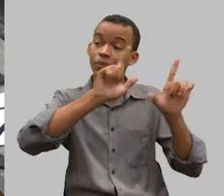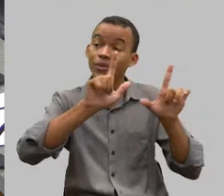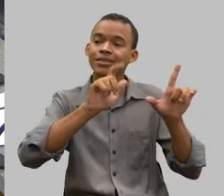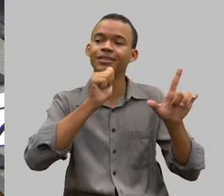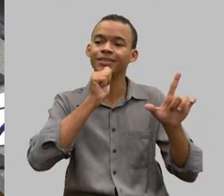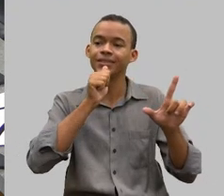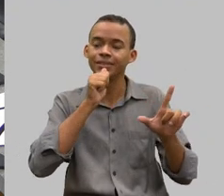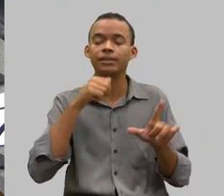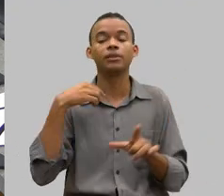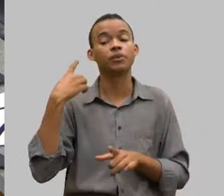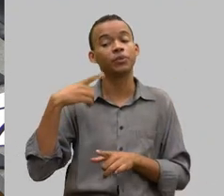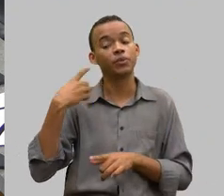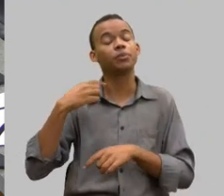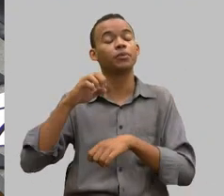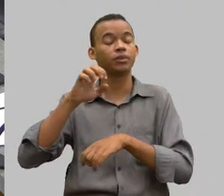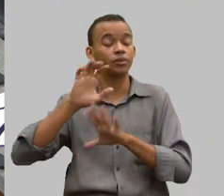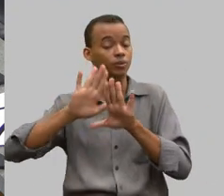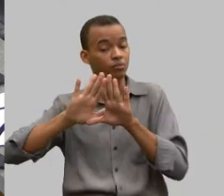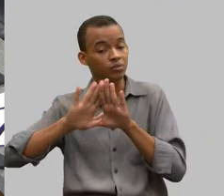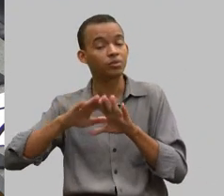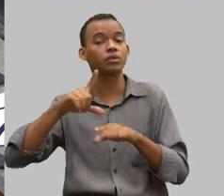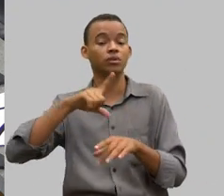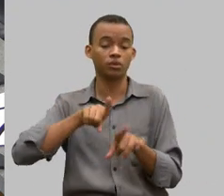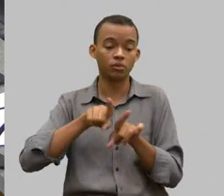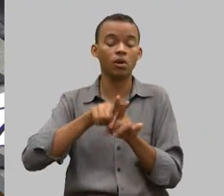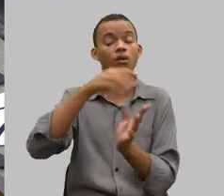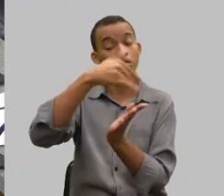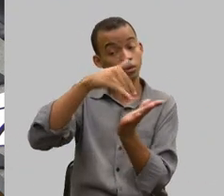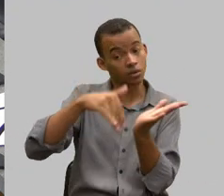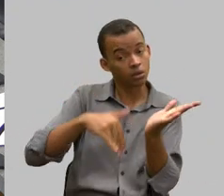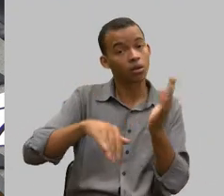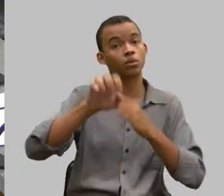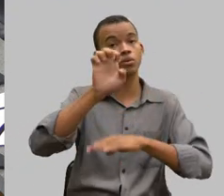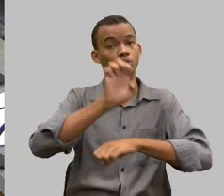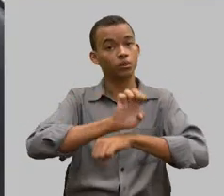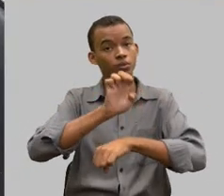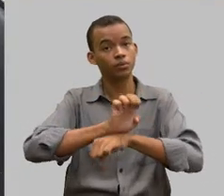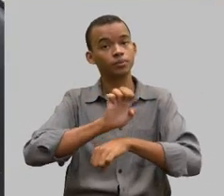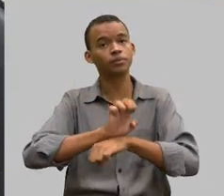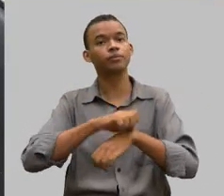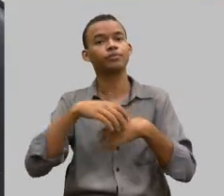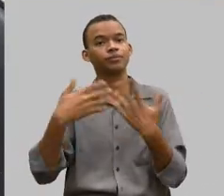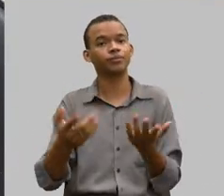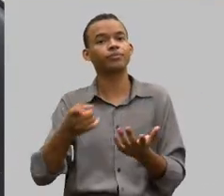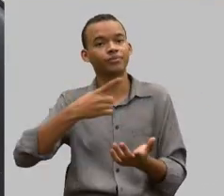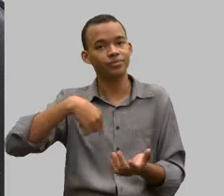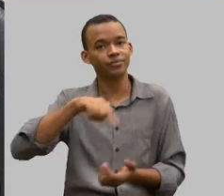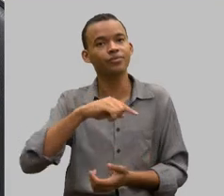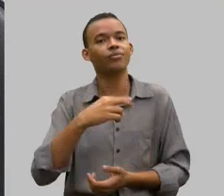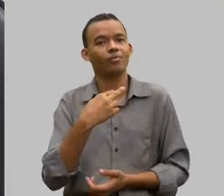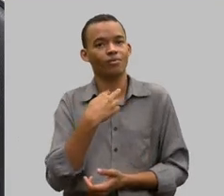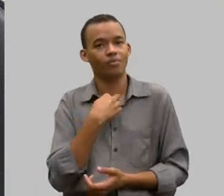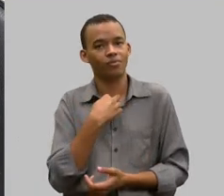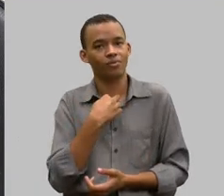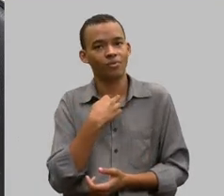estaduais na assembleia e secretários de estado e que nós não podemos trazer o debate